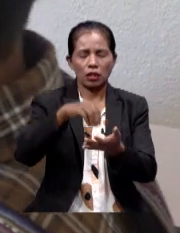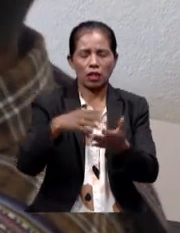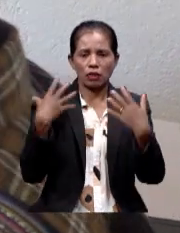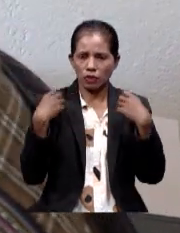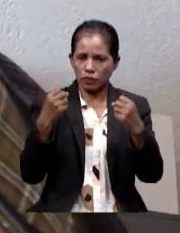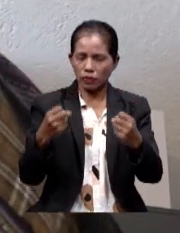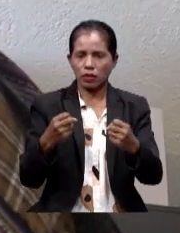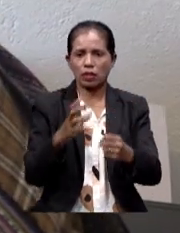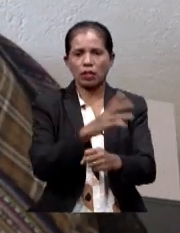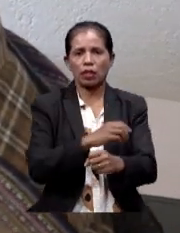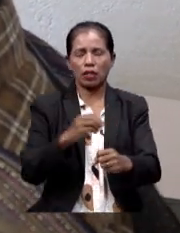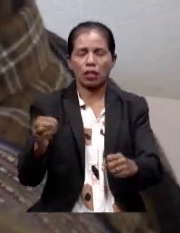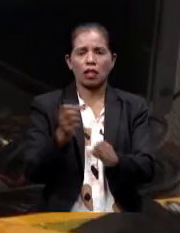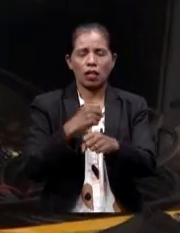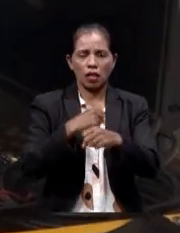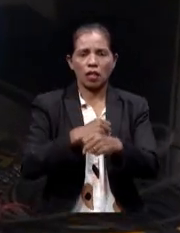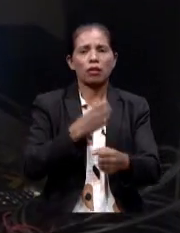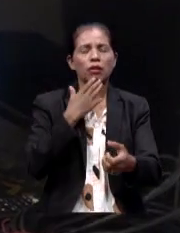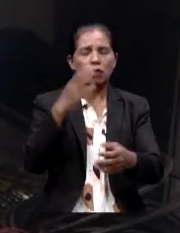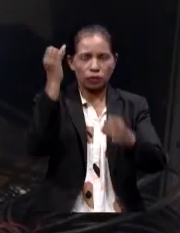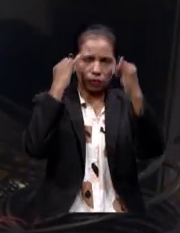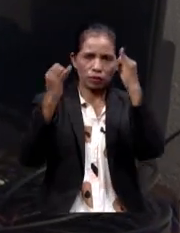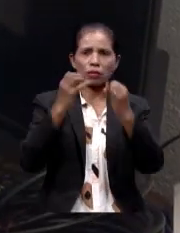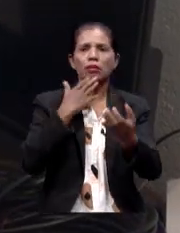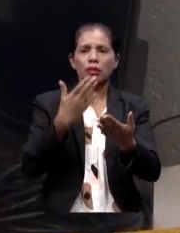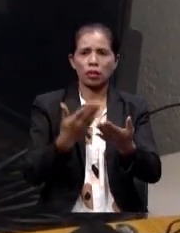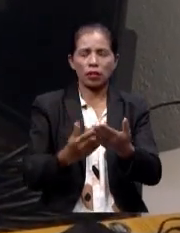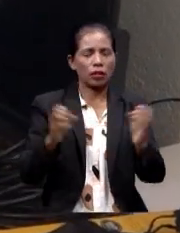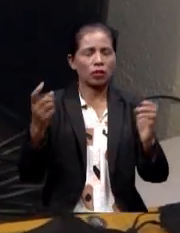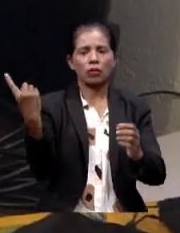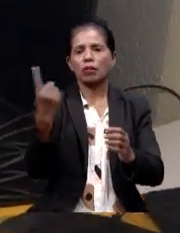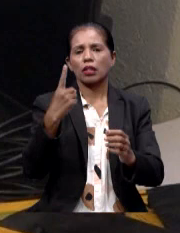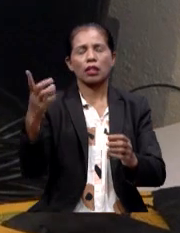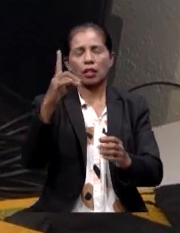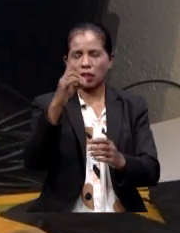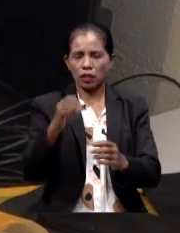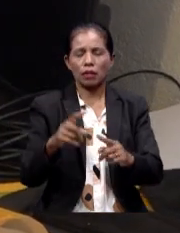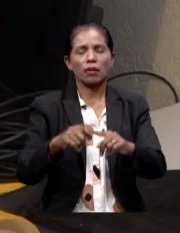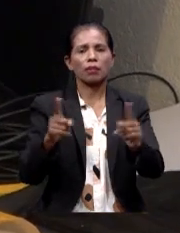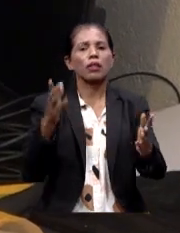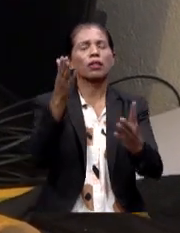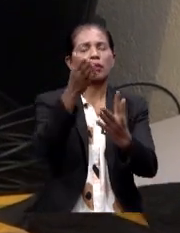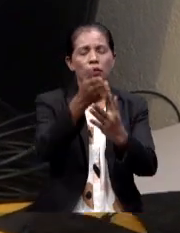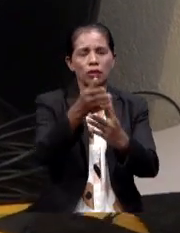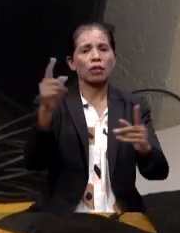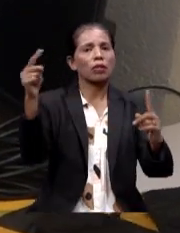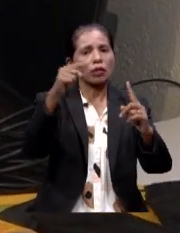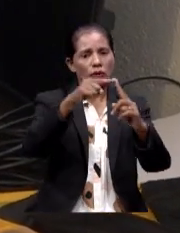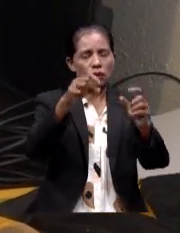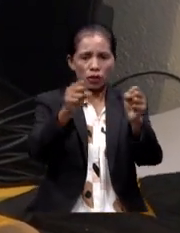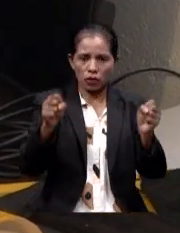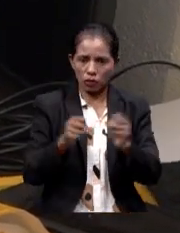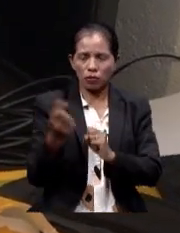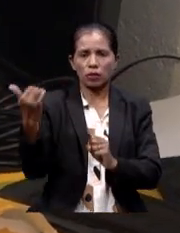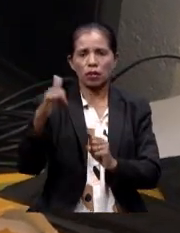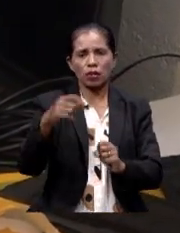fortifica no halo qualidade de informação laos de a cidade mai be to e suku tamanema que non